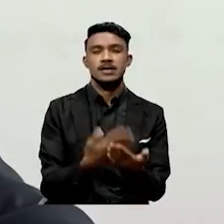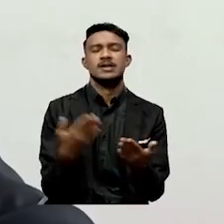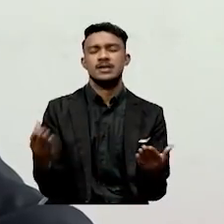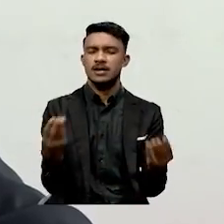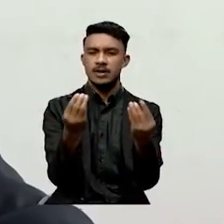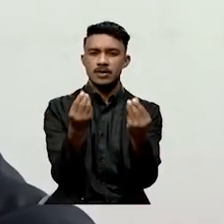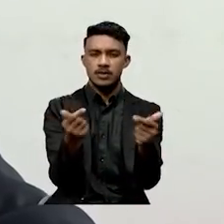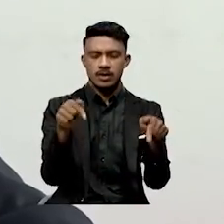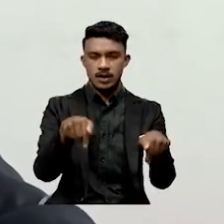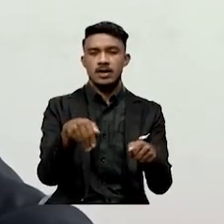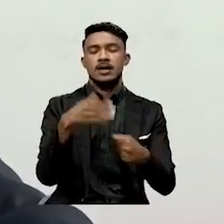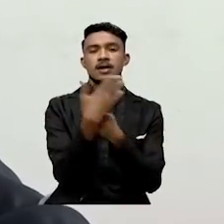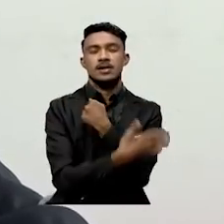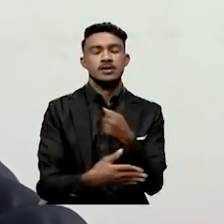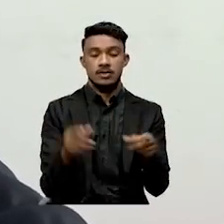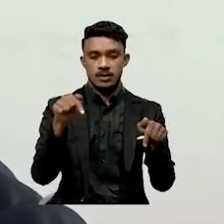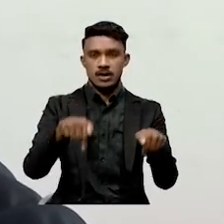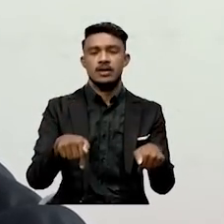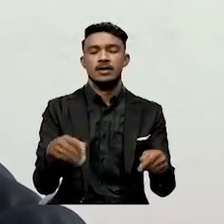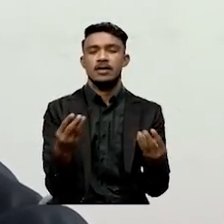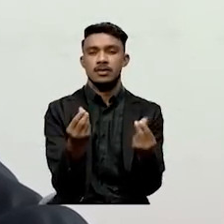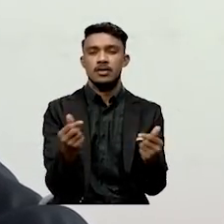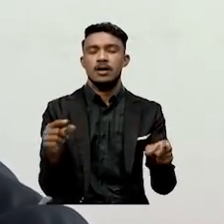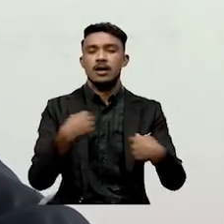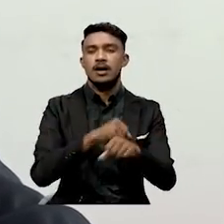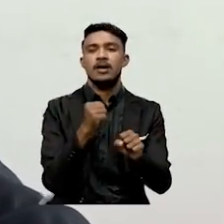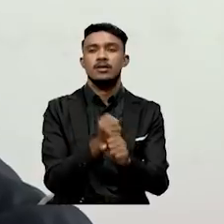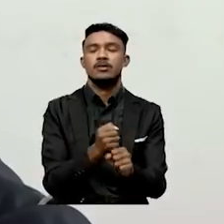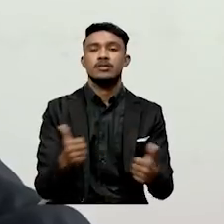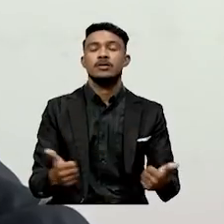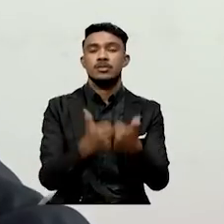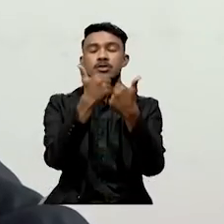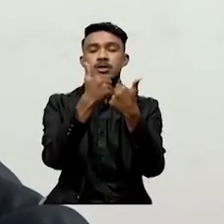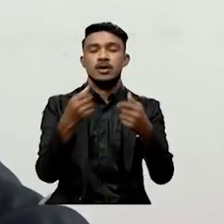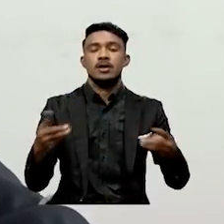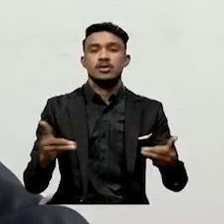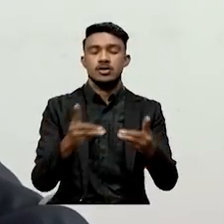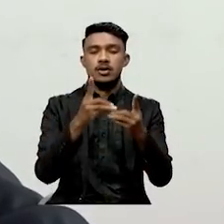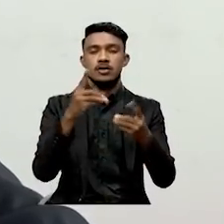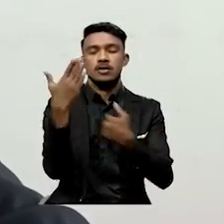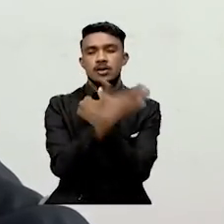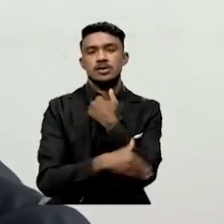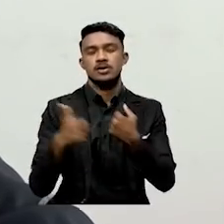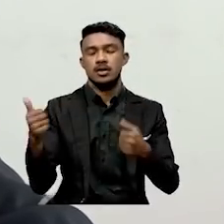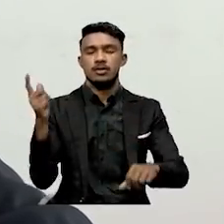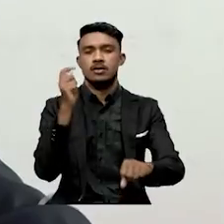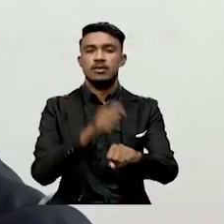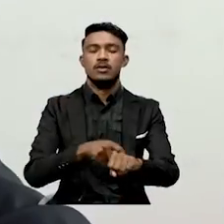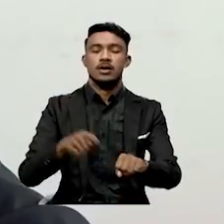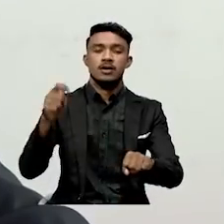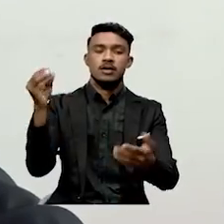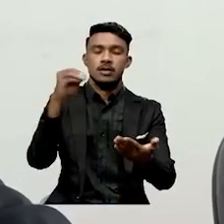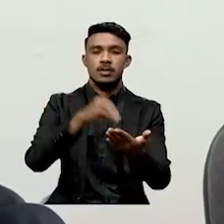atu bele halo balansu ba iha importasaun. Neduni tona tempu mos tensi hare